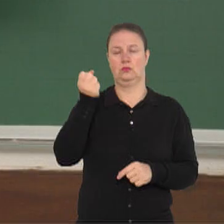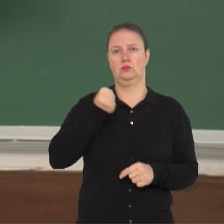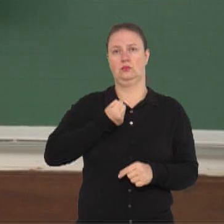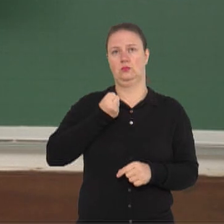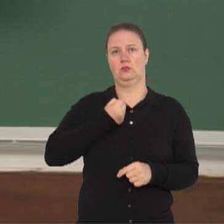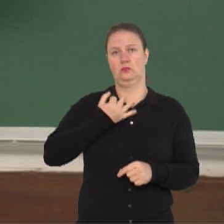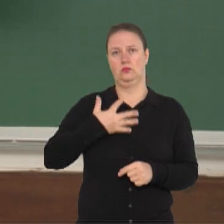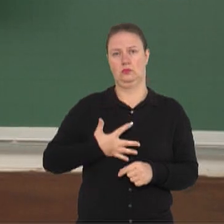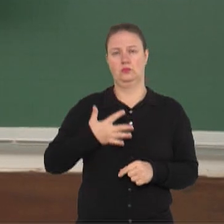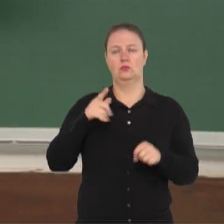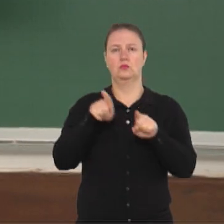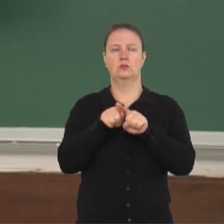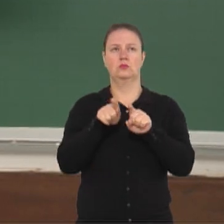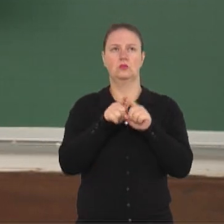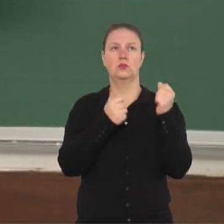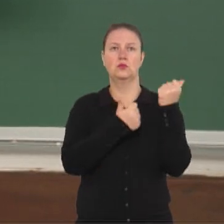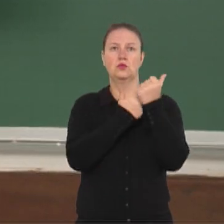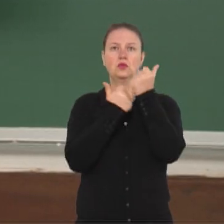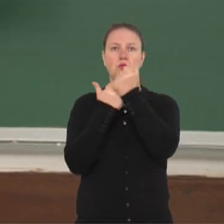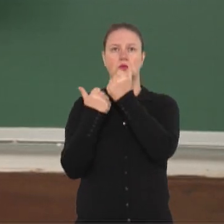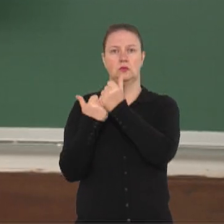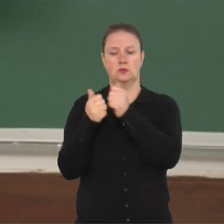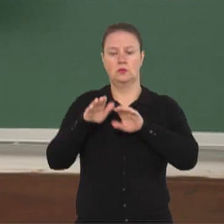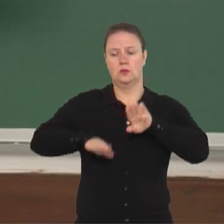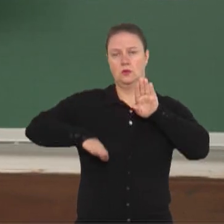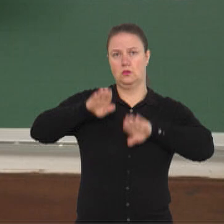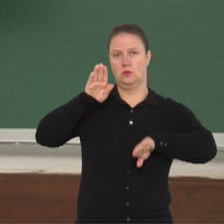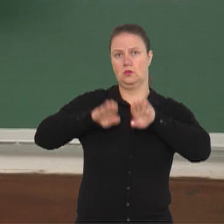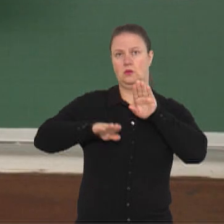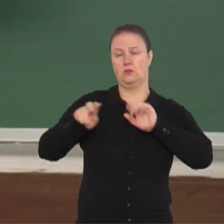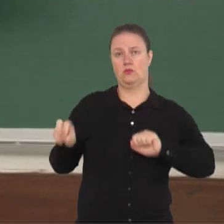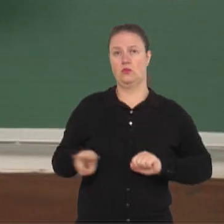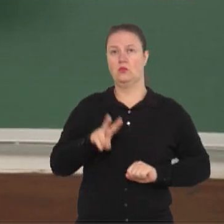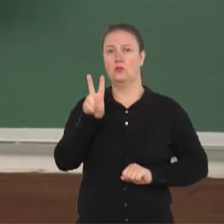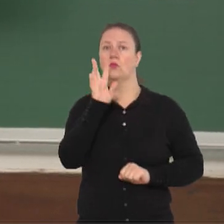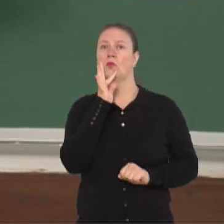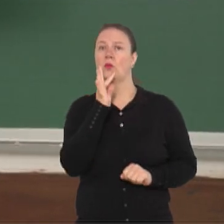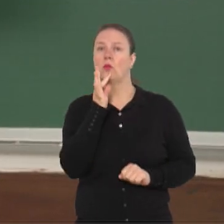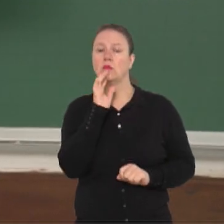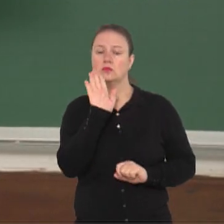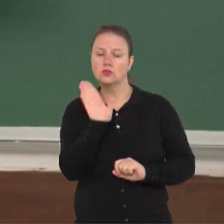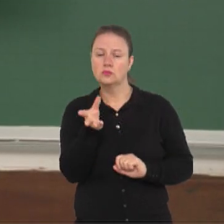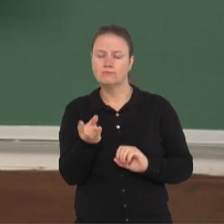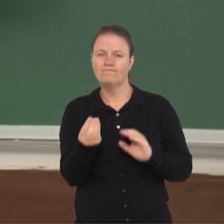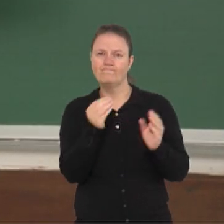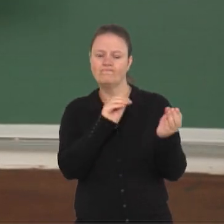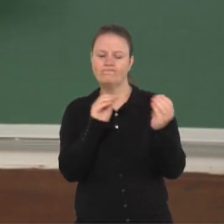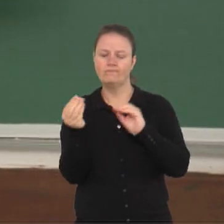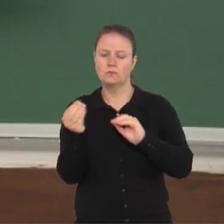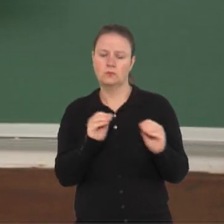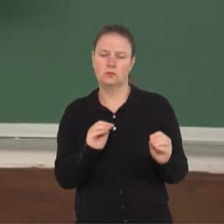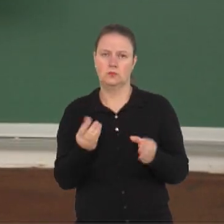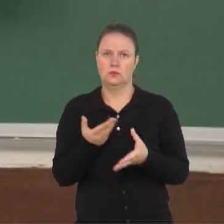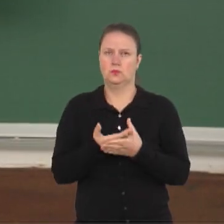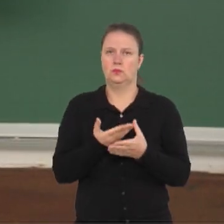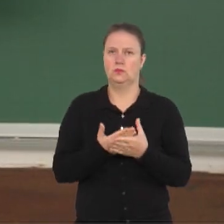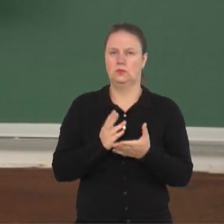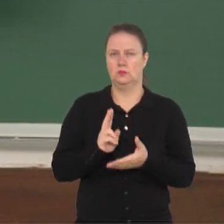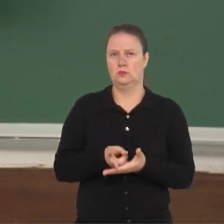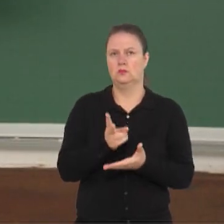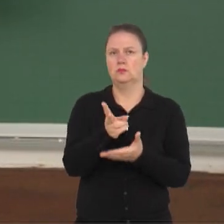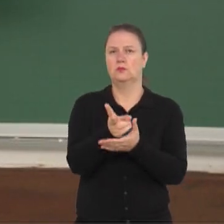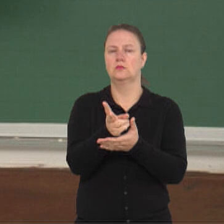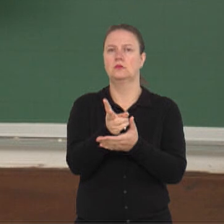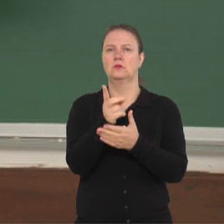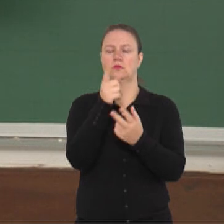a substituição da variável por um valor real conhecido. Nas aulas em sequência, nós vamos falar